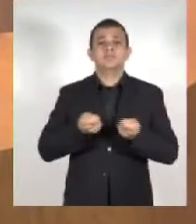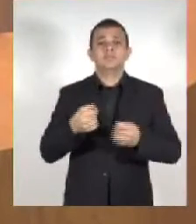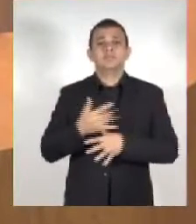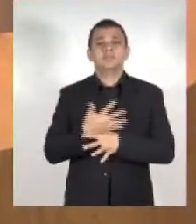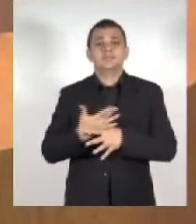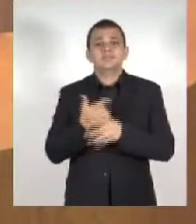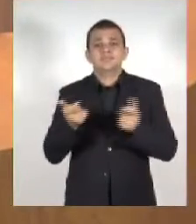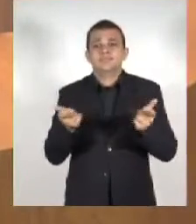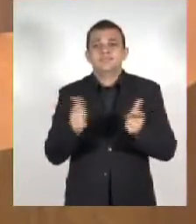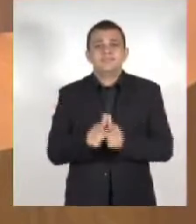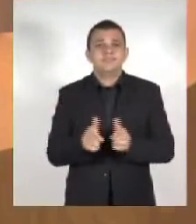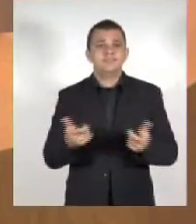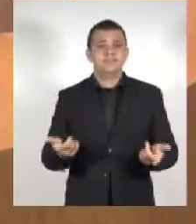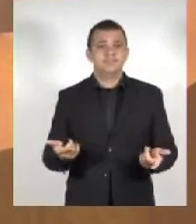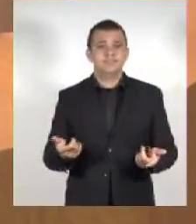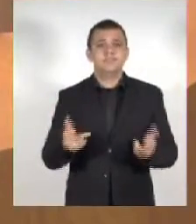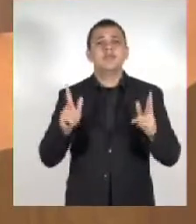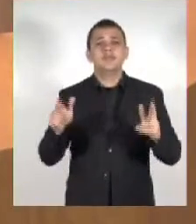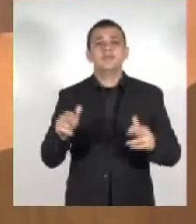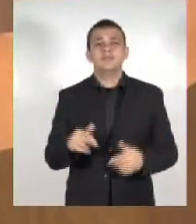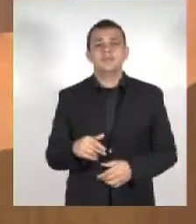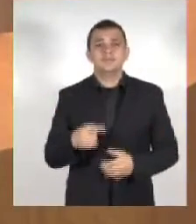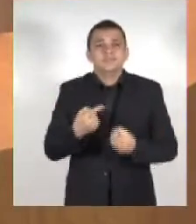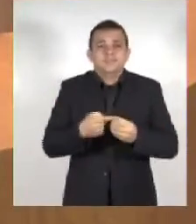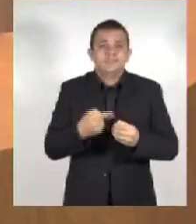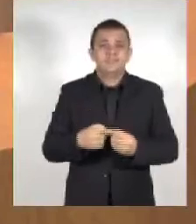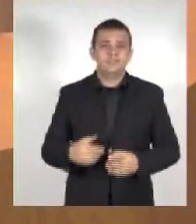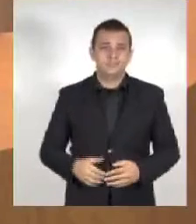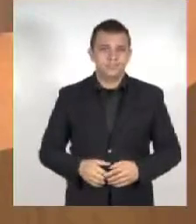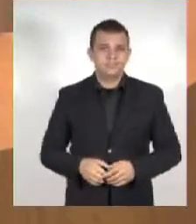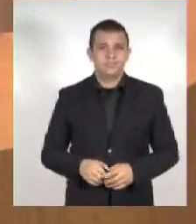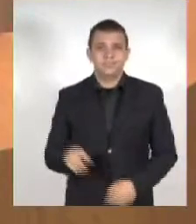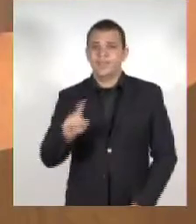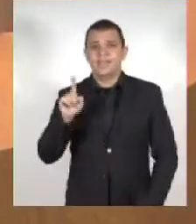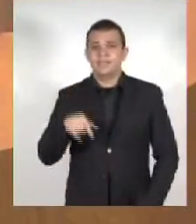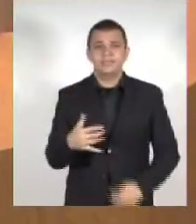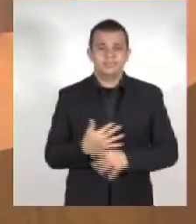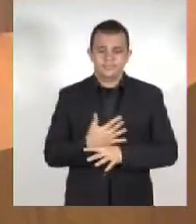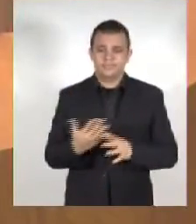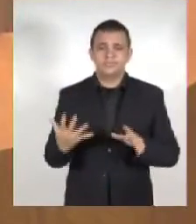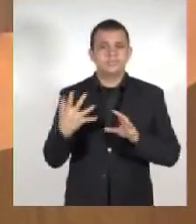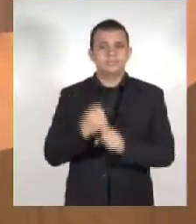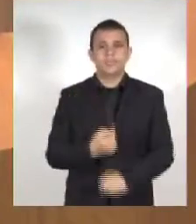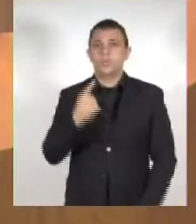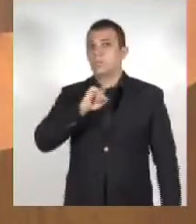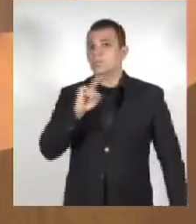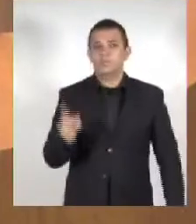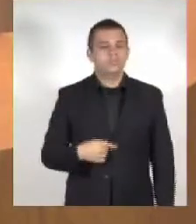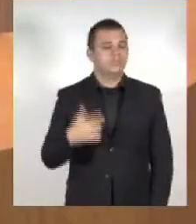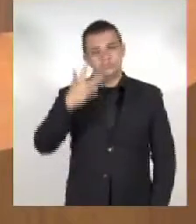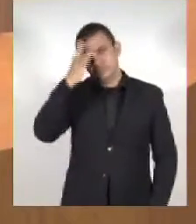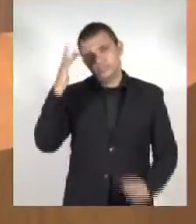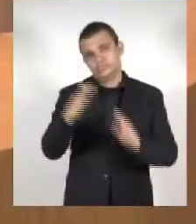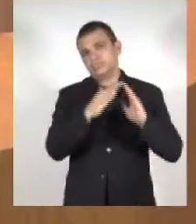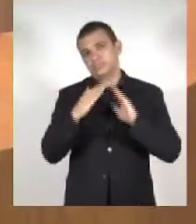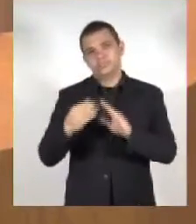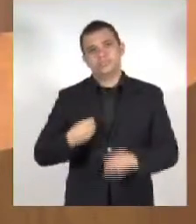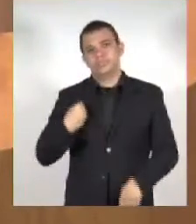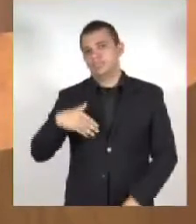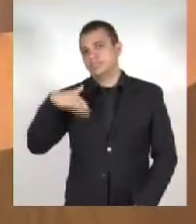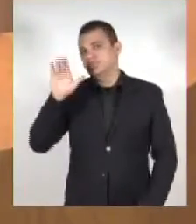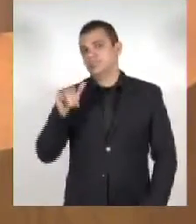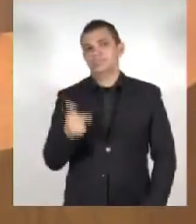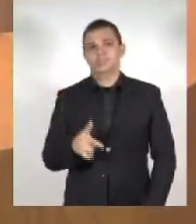pequena. É administrada não como uma cidade que tem mais de 1 milhão de habitantes. Uma cidade que tem necessidades